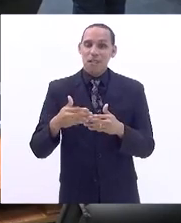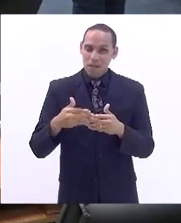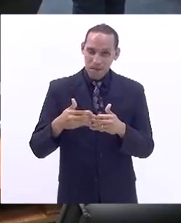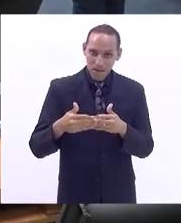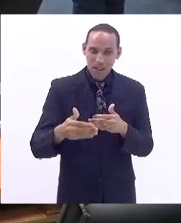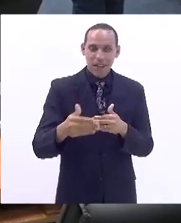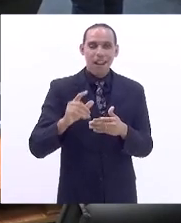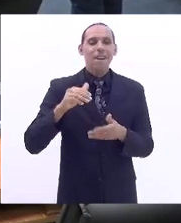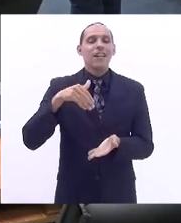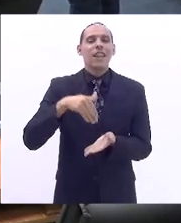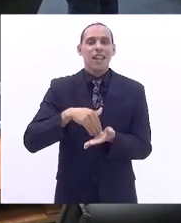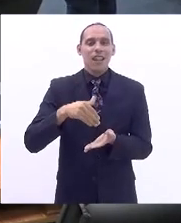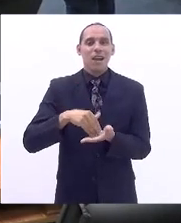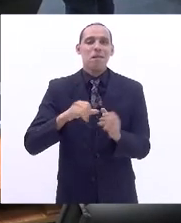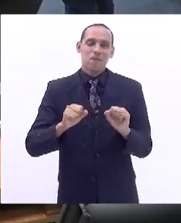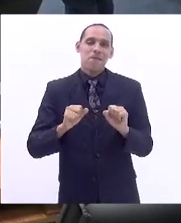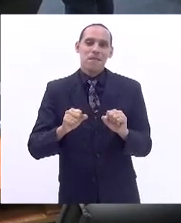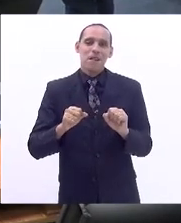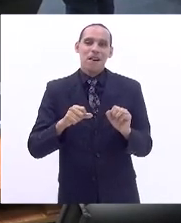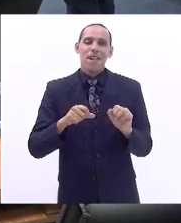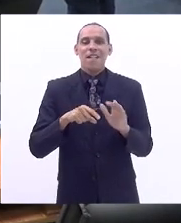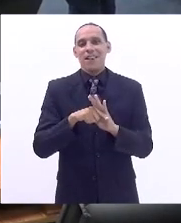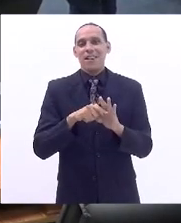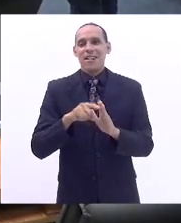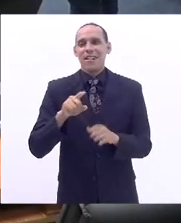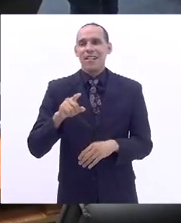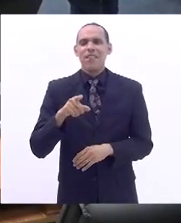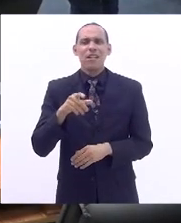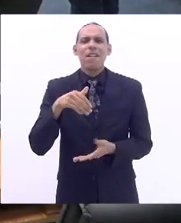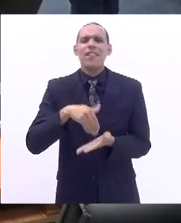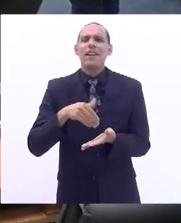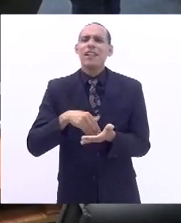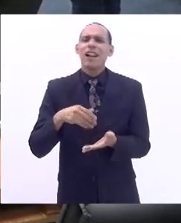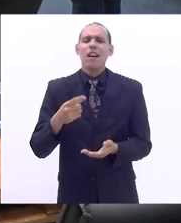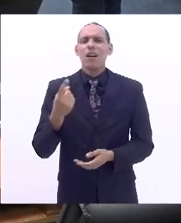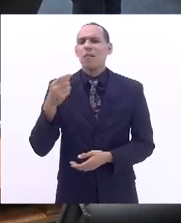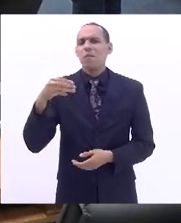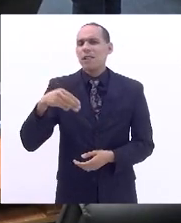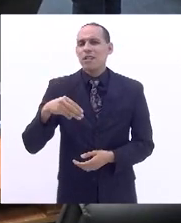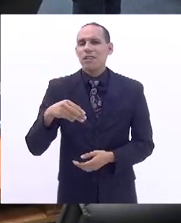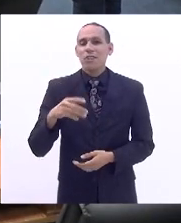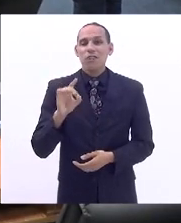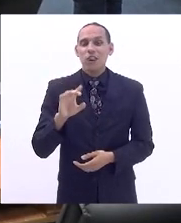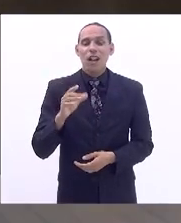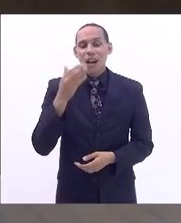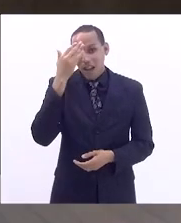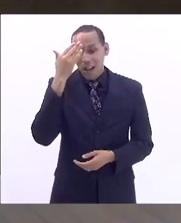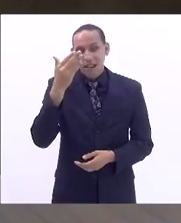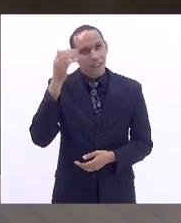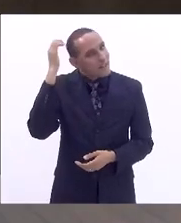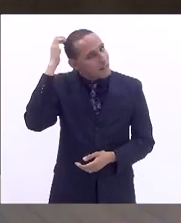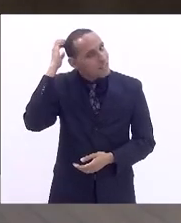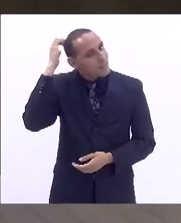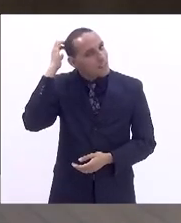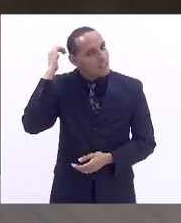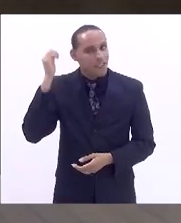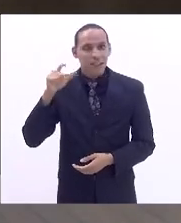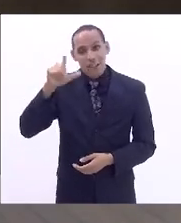poderá o final um minuto tá bom agradecer